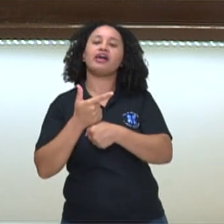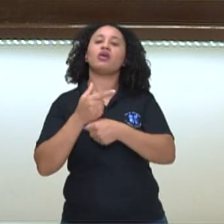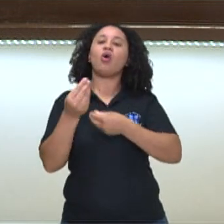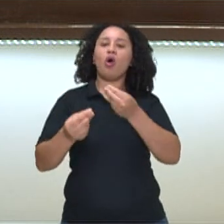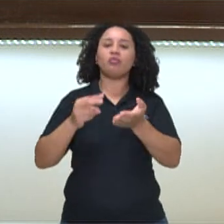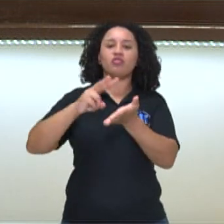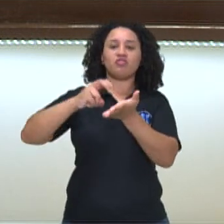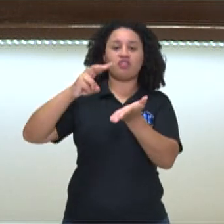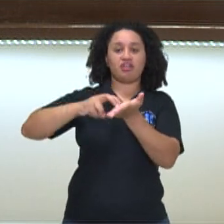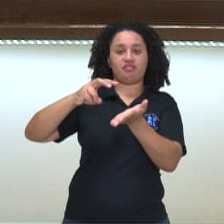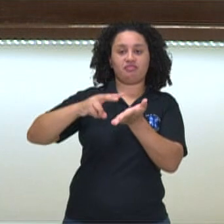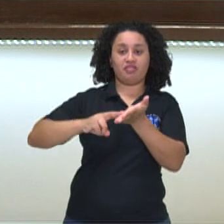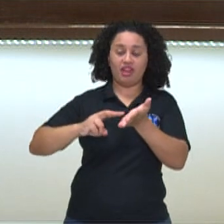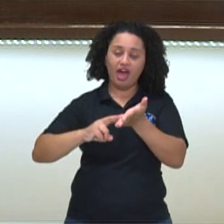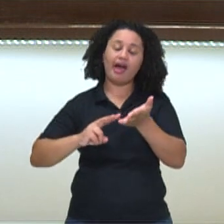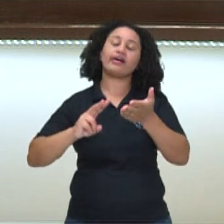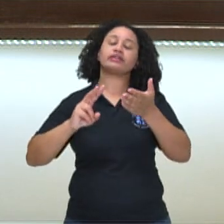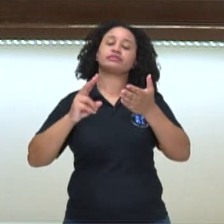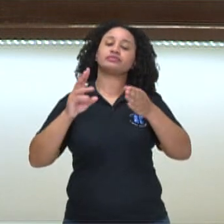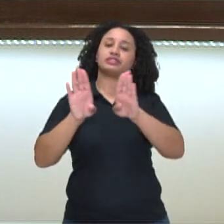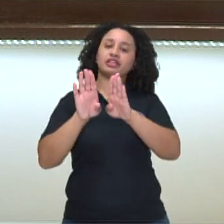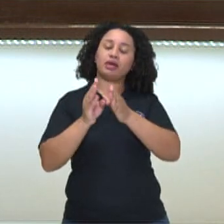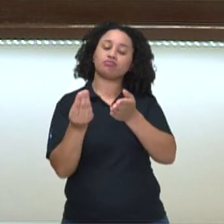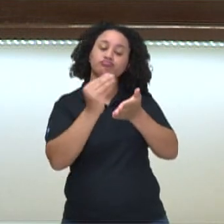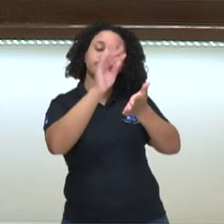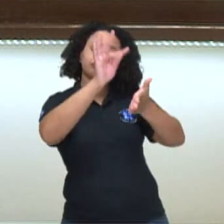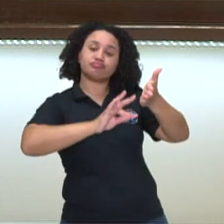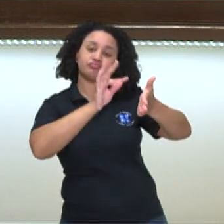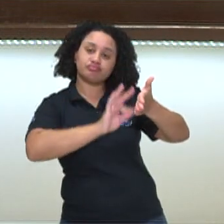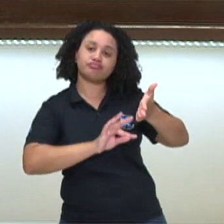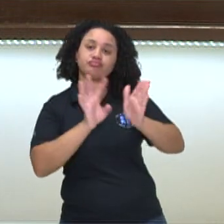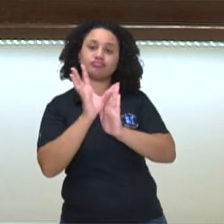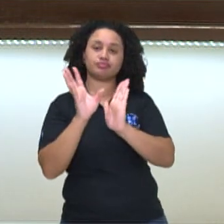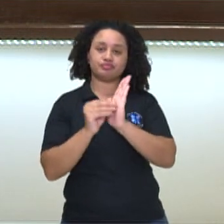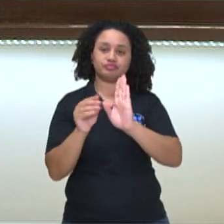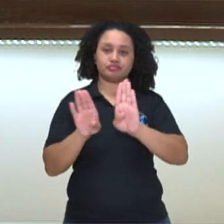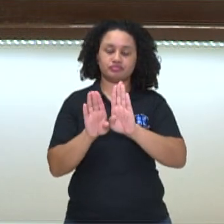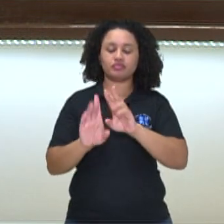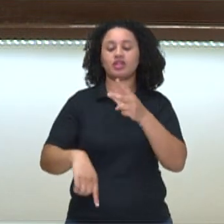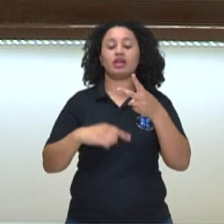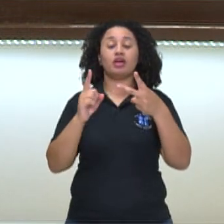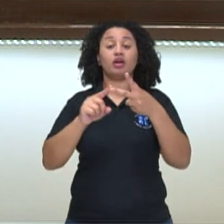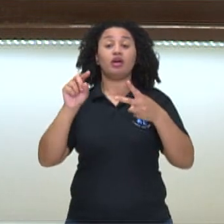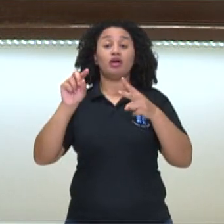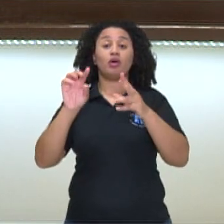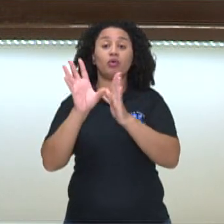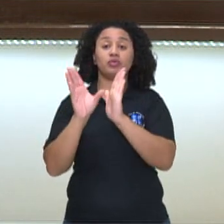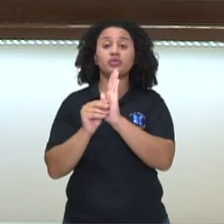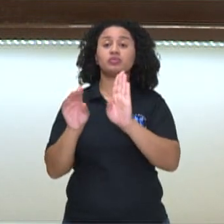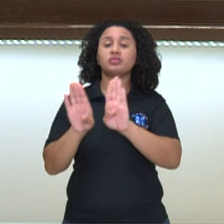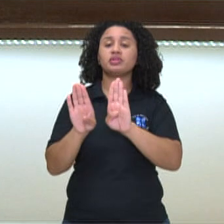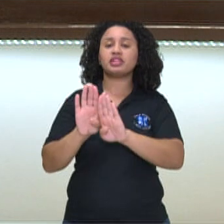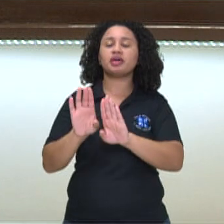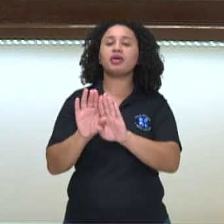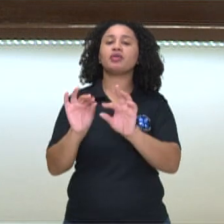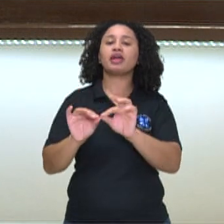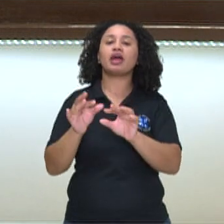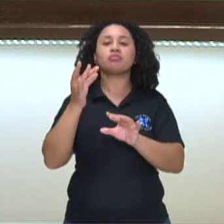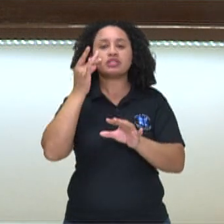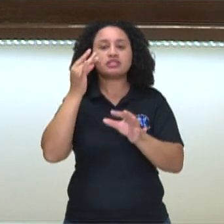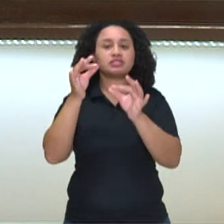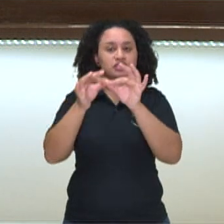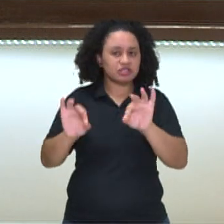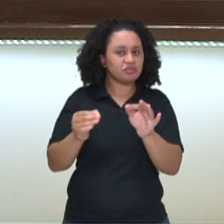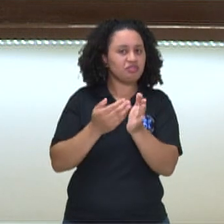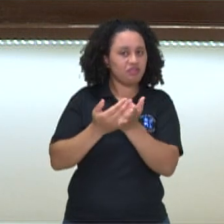de textos, frases e dentro do nosso conteúdo, e vamos falar sobre o presente simples. Vamos começar falando sobre o